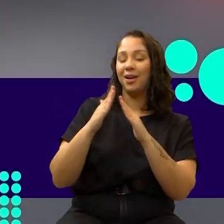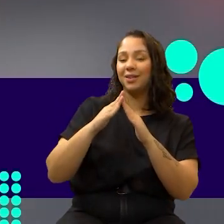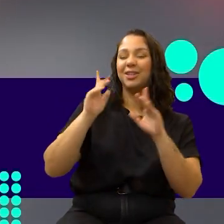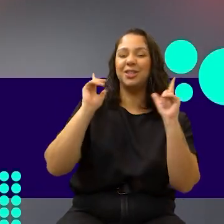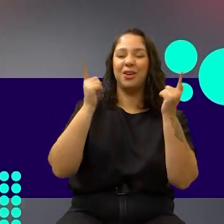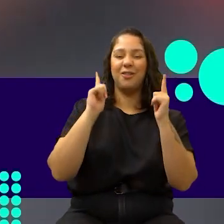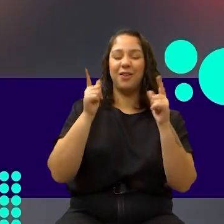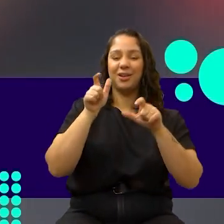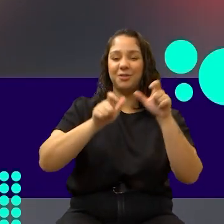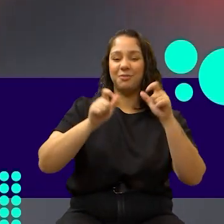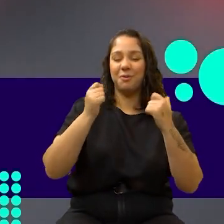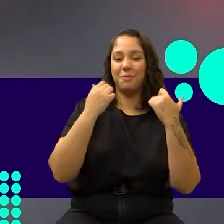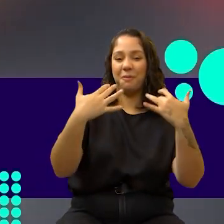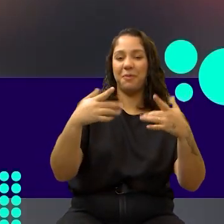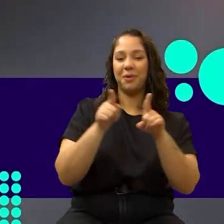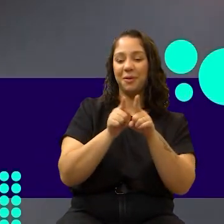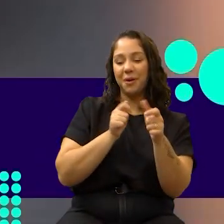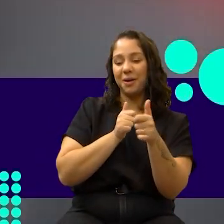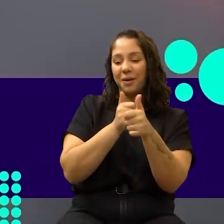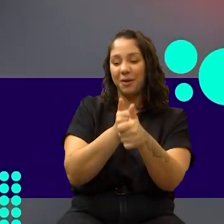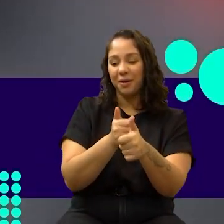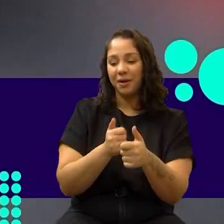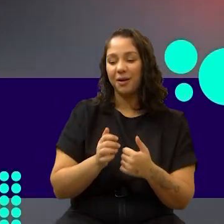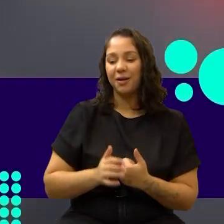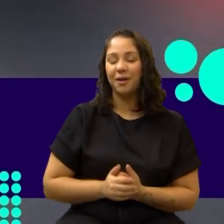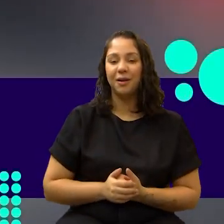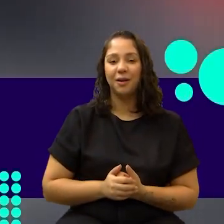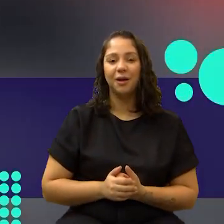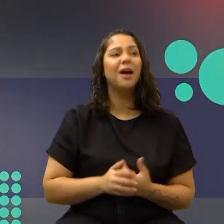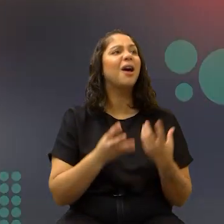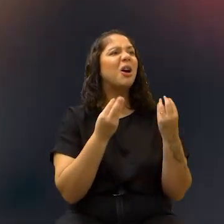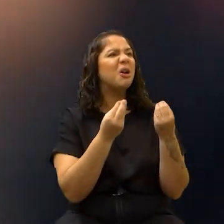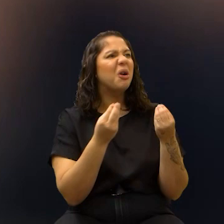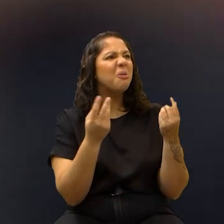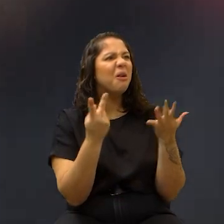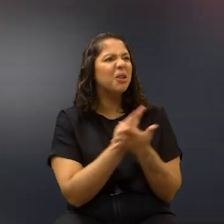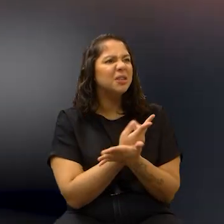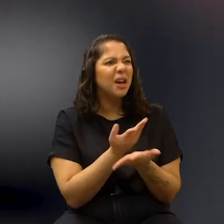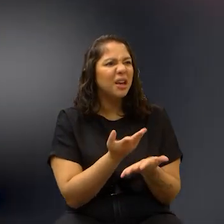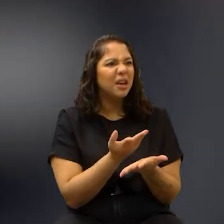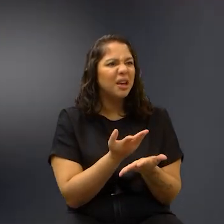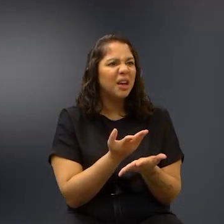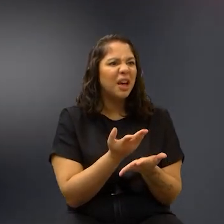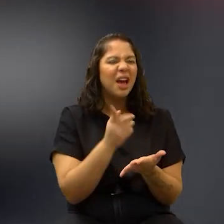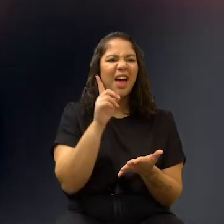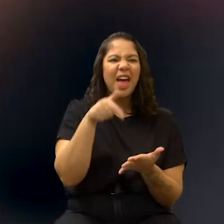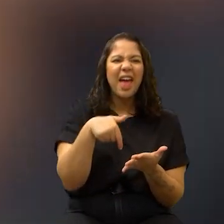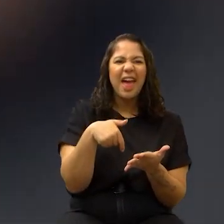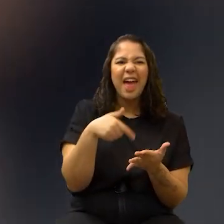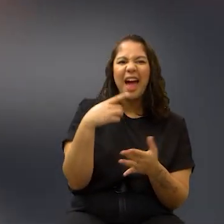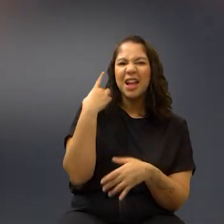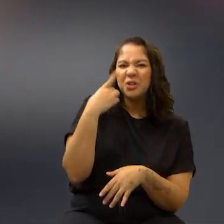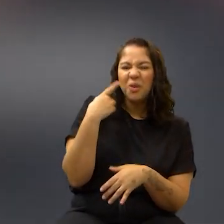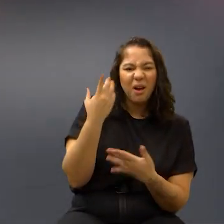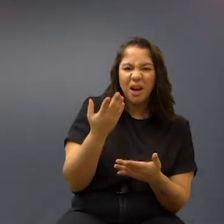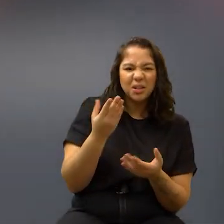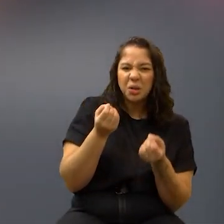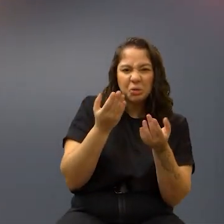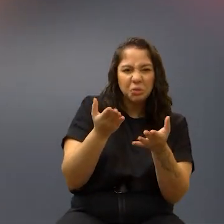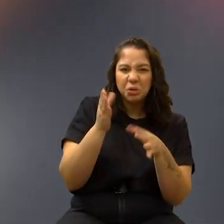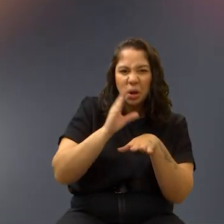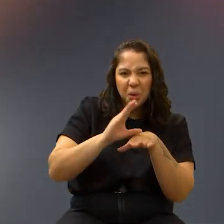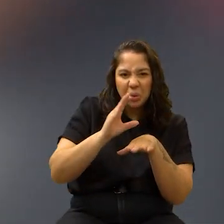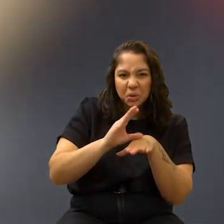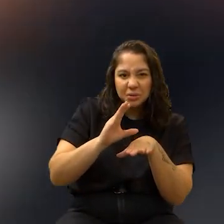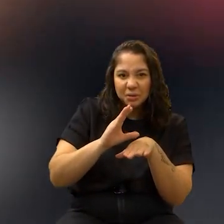promete divertir o seu público e se aproximar de seus seguidores. Meu Deus do céu, como é que você consegue? Como assim? Ser advogado e não dar